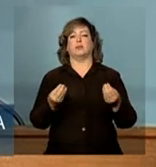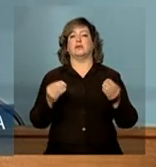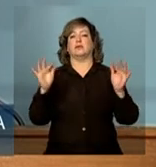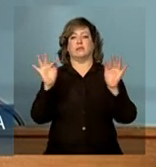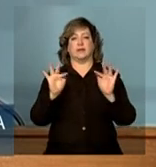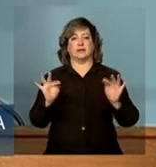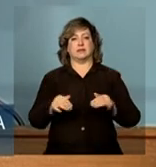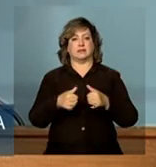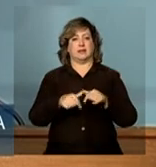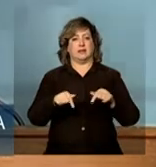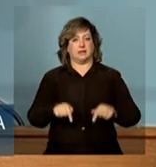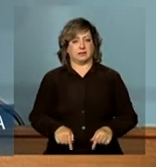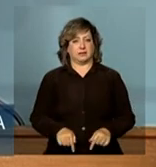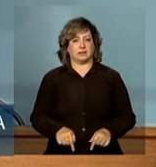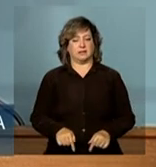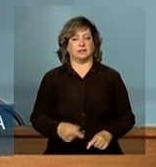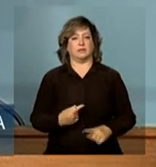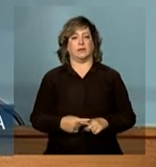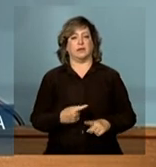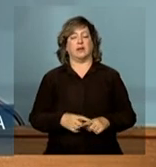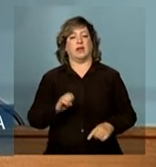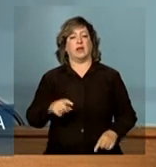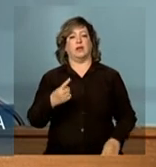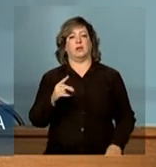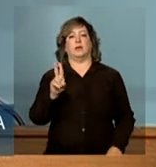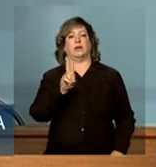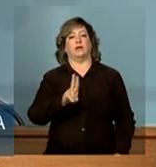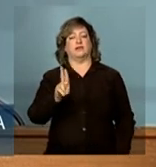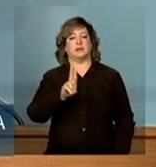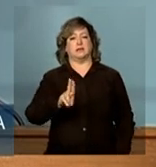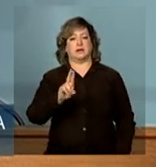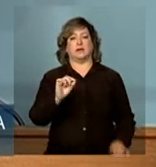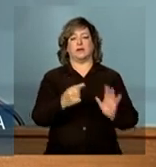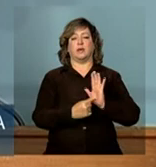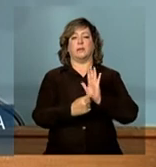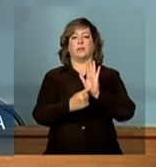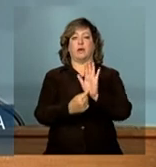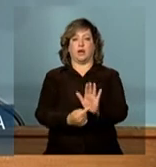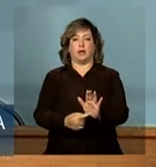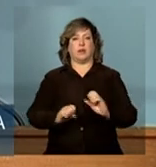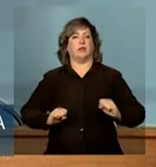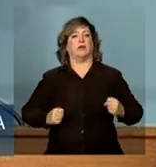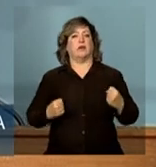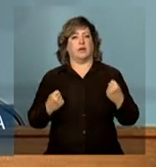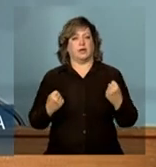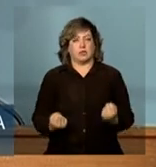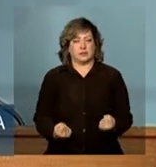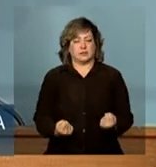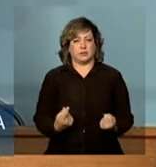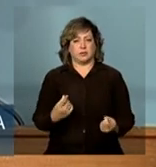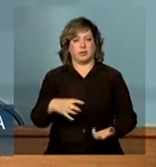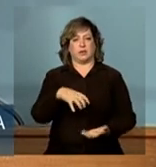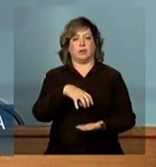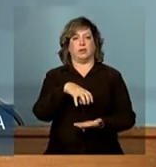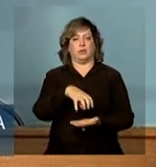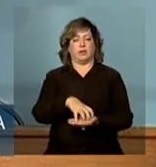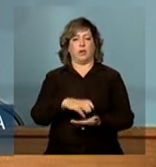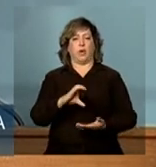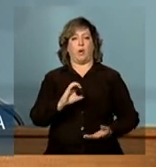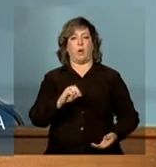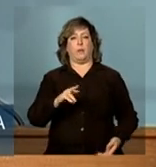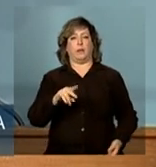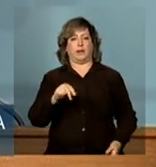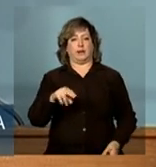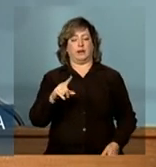aqui. Primeiro, porque é uma universidade que mostra a força de uma comunidade,